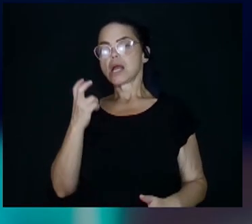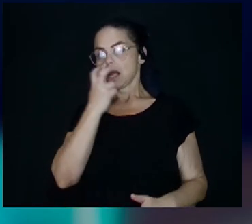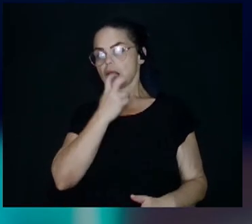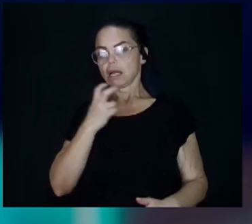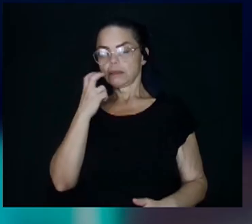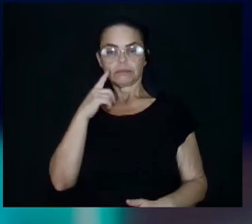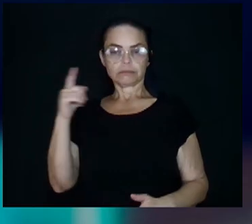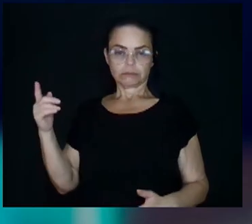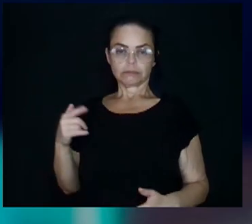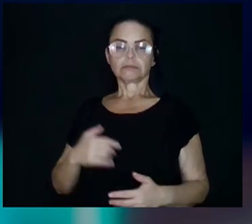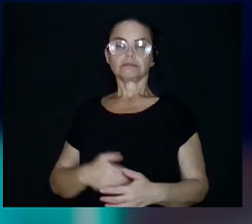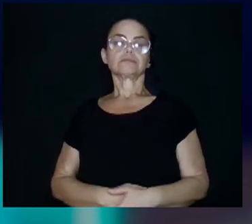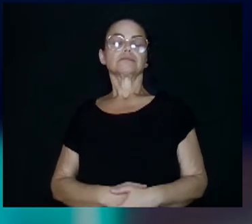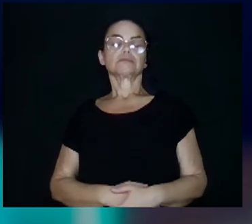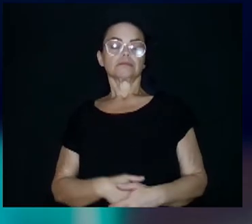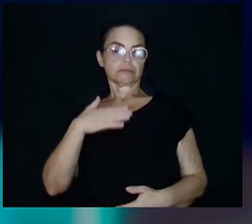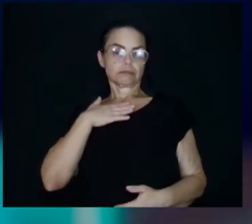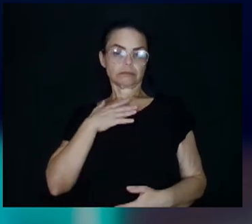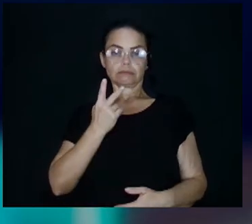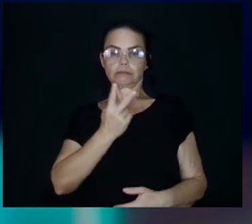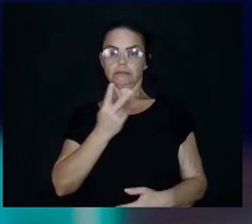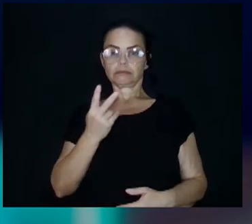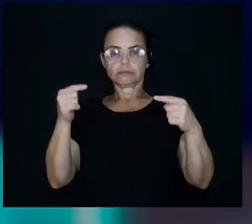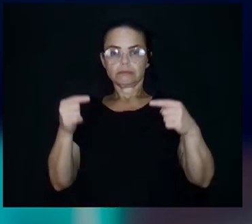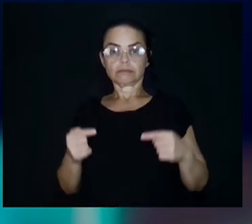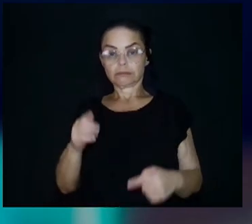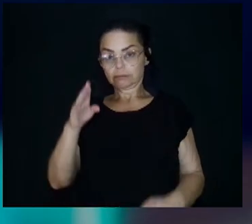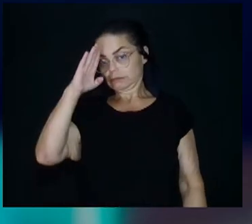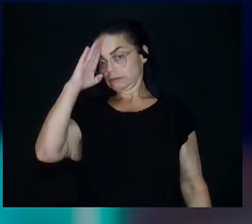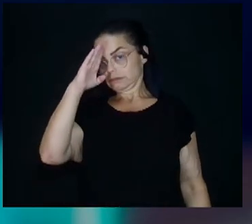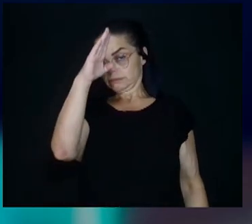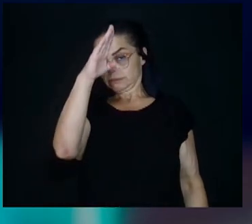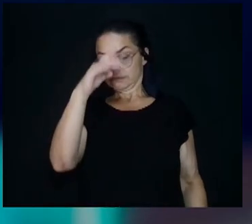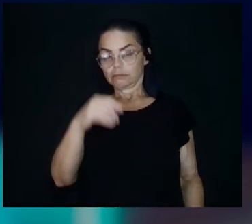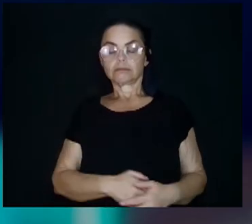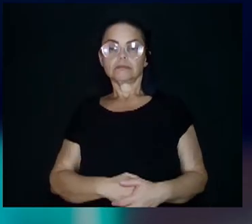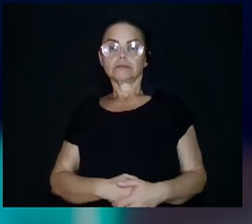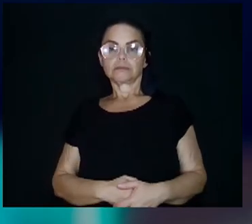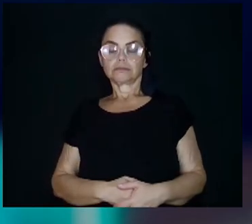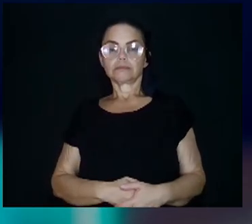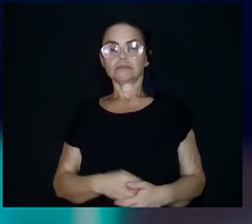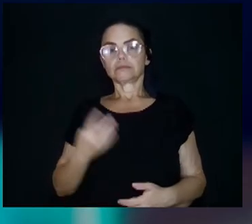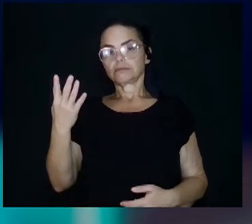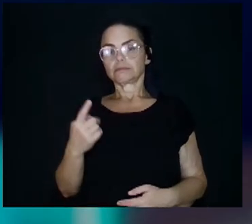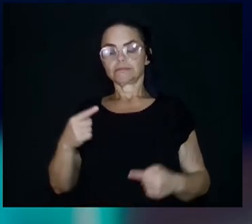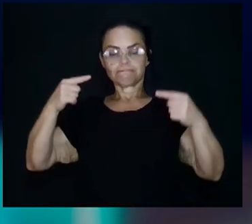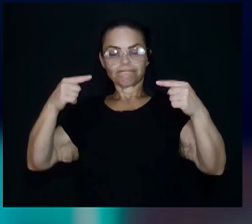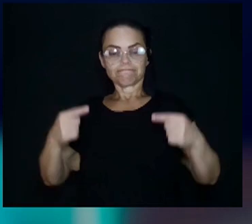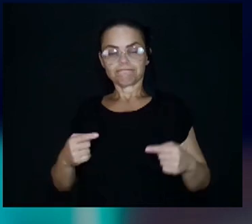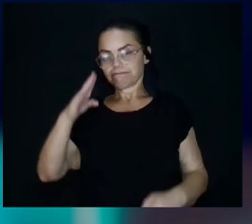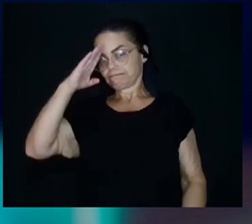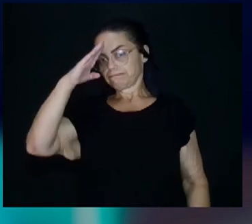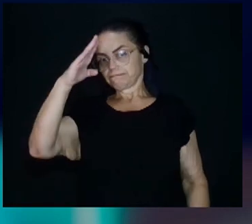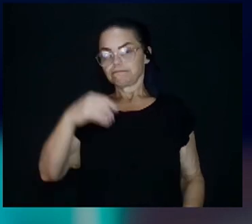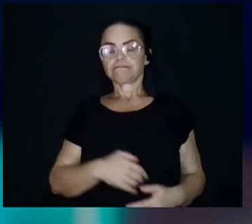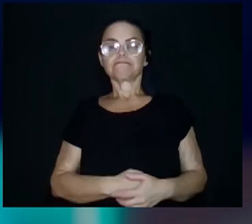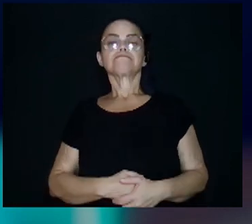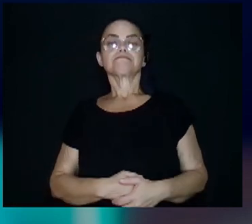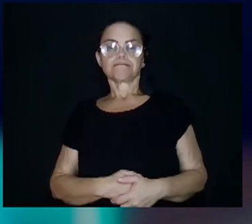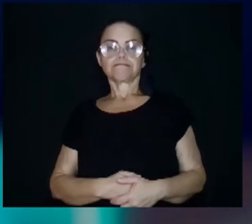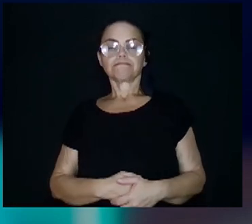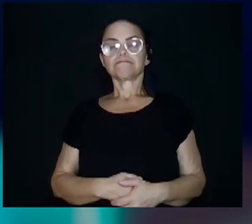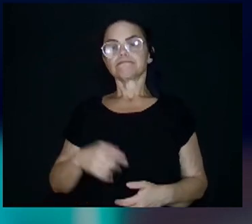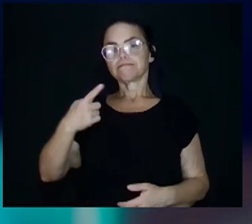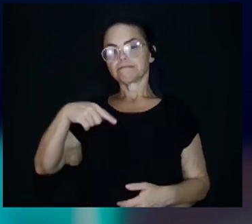a pegar os dois desafios principais, os três desafios principais, e concatenar com pontos que